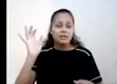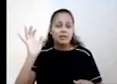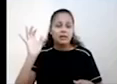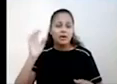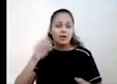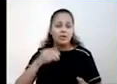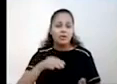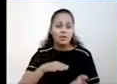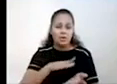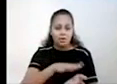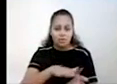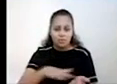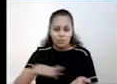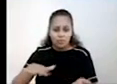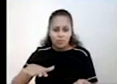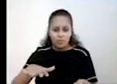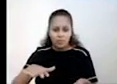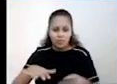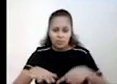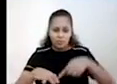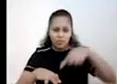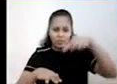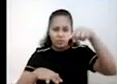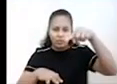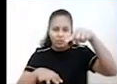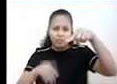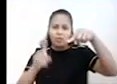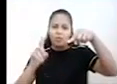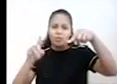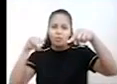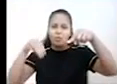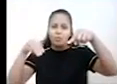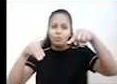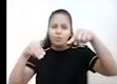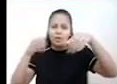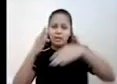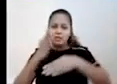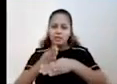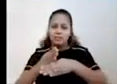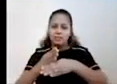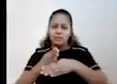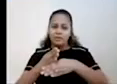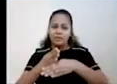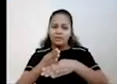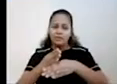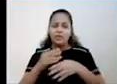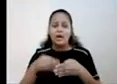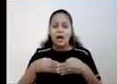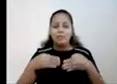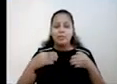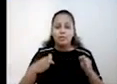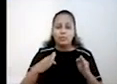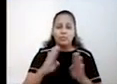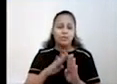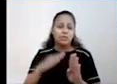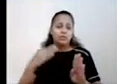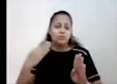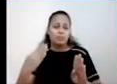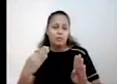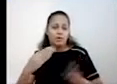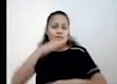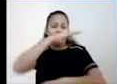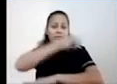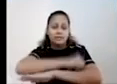de 1,5 metro do piso. Essa medida é utilizada, pois é capaz de abranger as aberturas de portas e janelas,